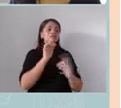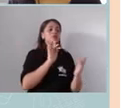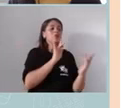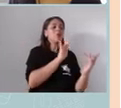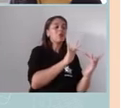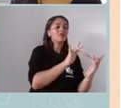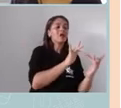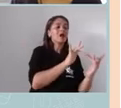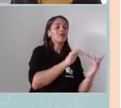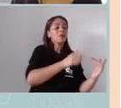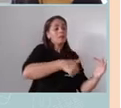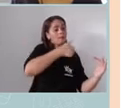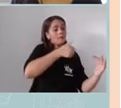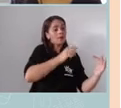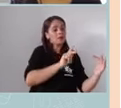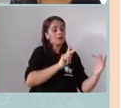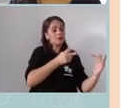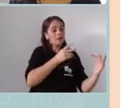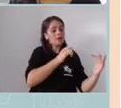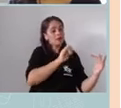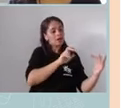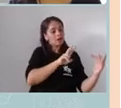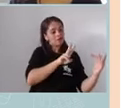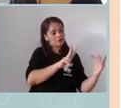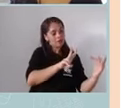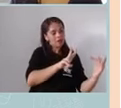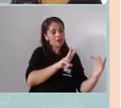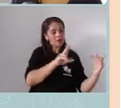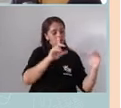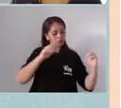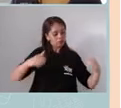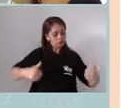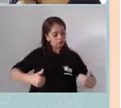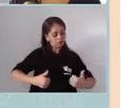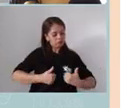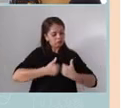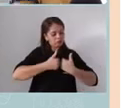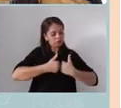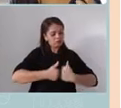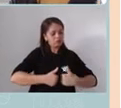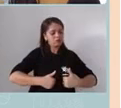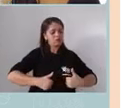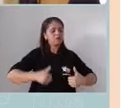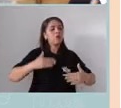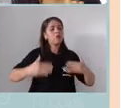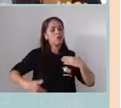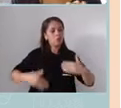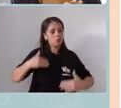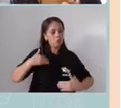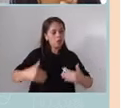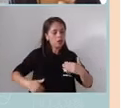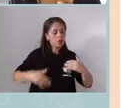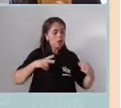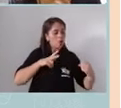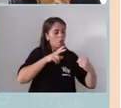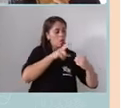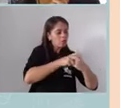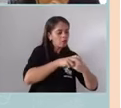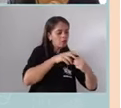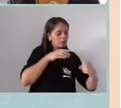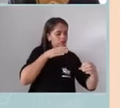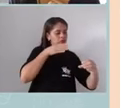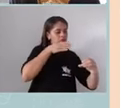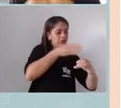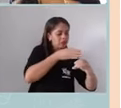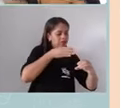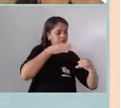HIV, que é o vírus da imunodeficiência humana, certo? E aí, esse vírus, ele vai atacar os linfócitos TCD4,